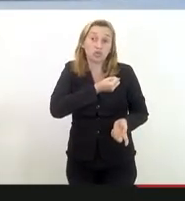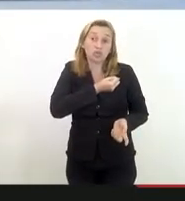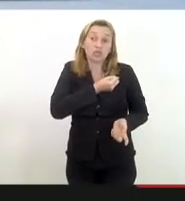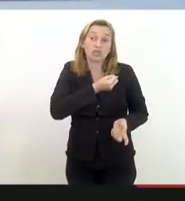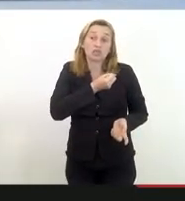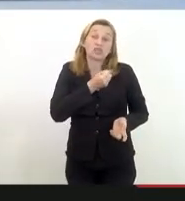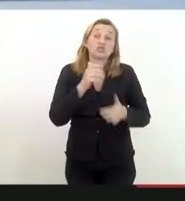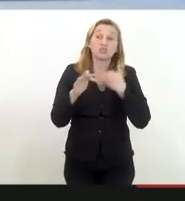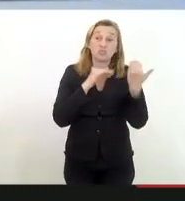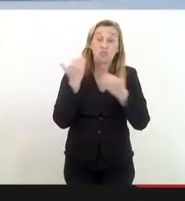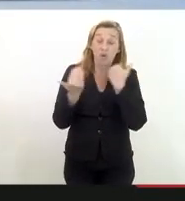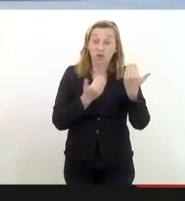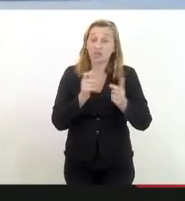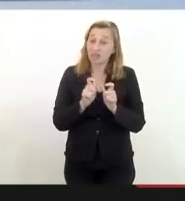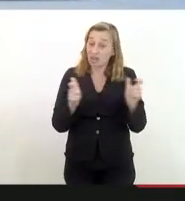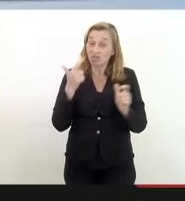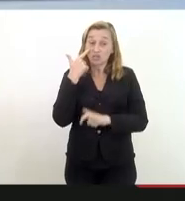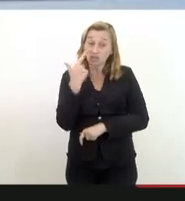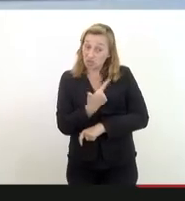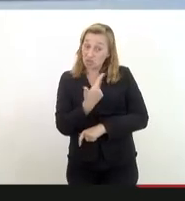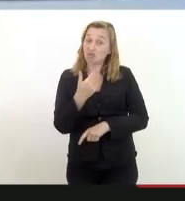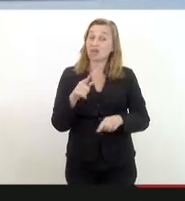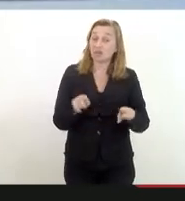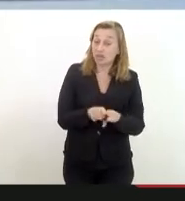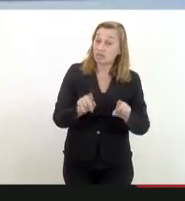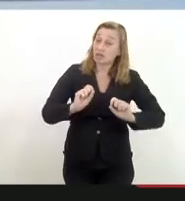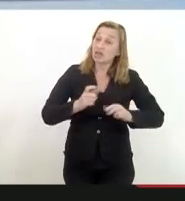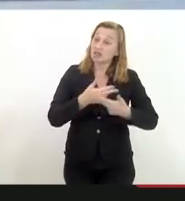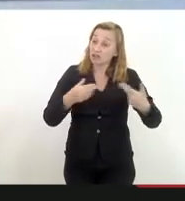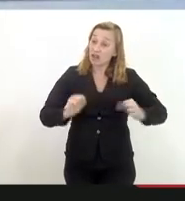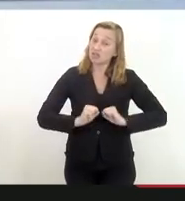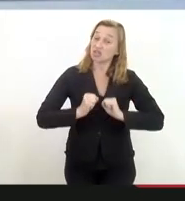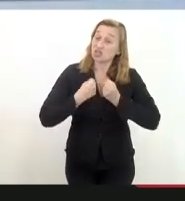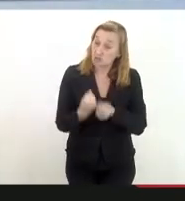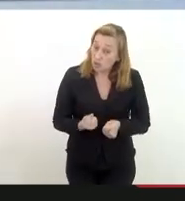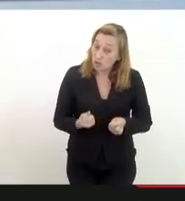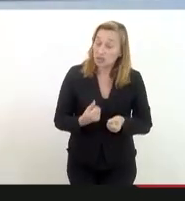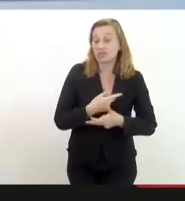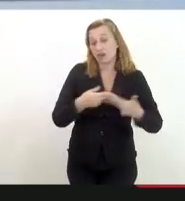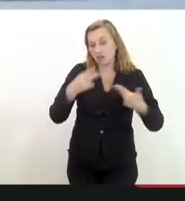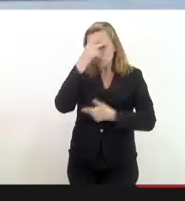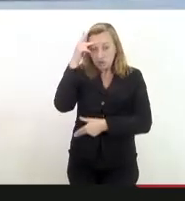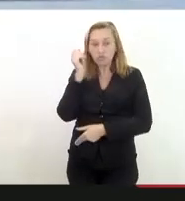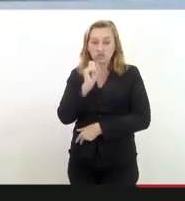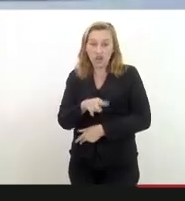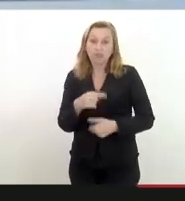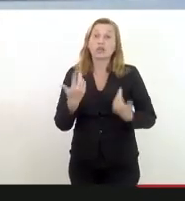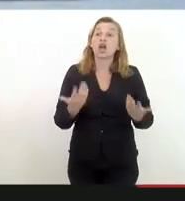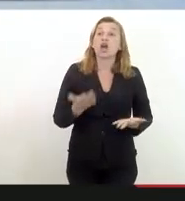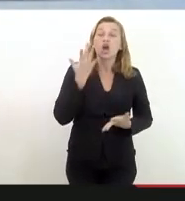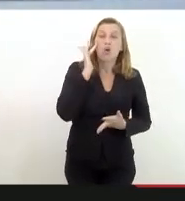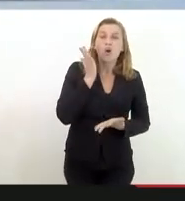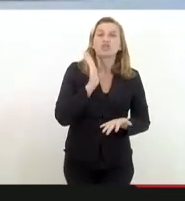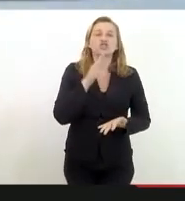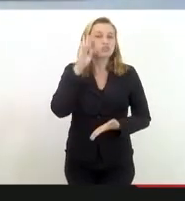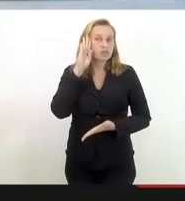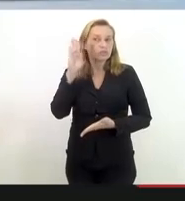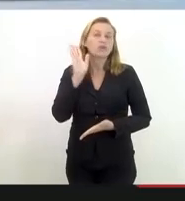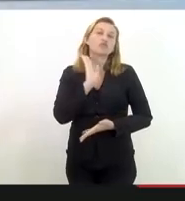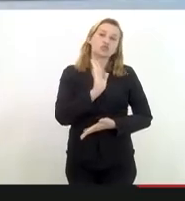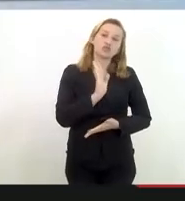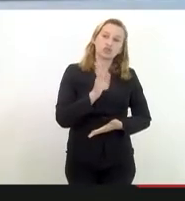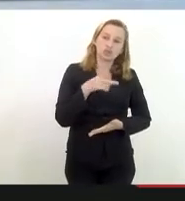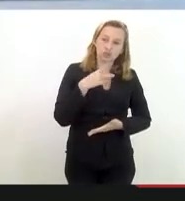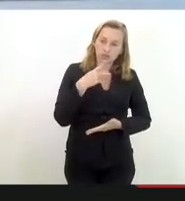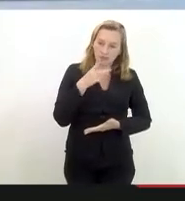tem olhado aí, apesar de tantos esforços de tanta gente, né? Acho que os pontos fundamentais são